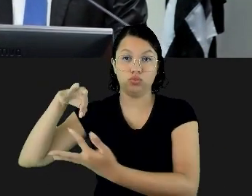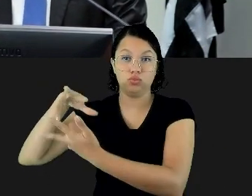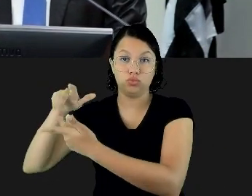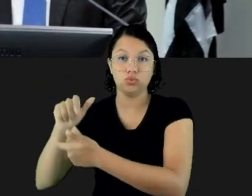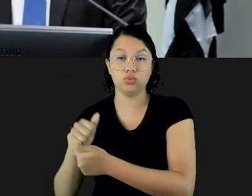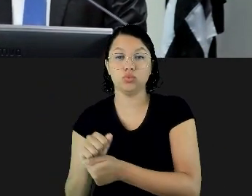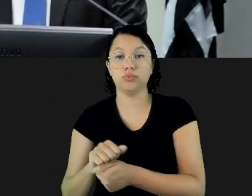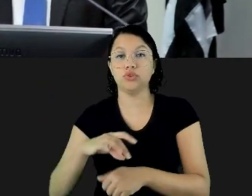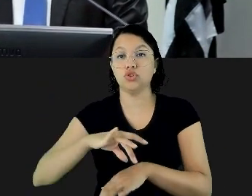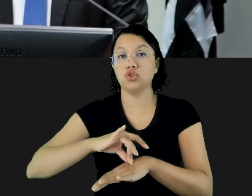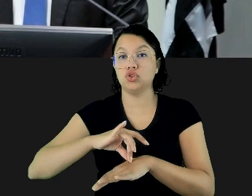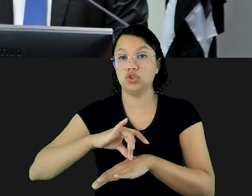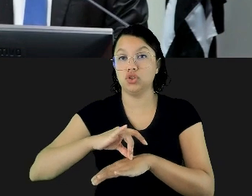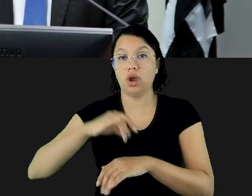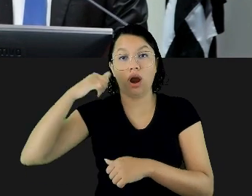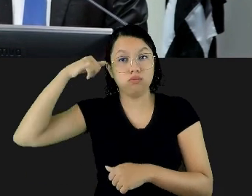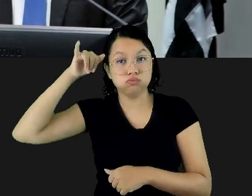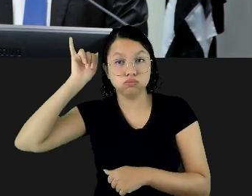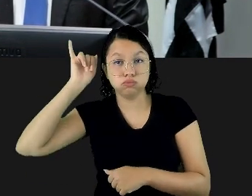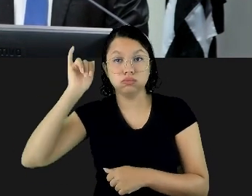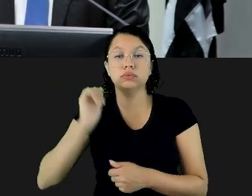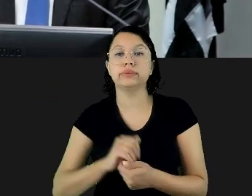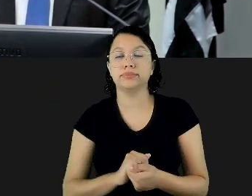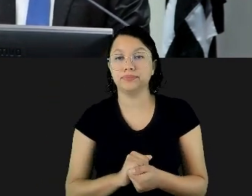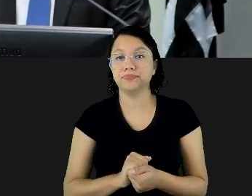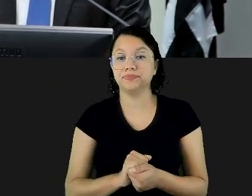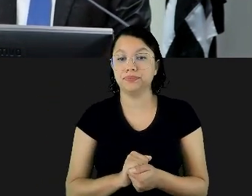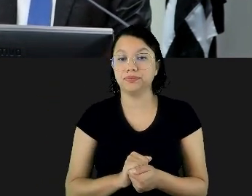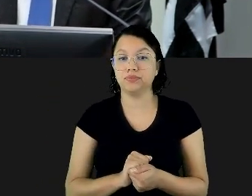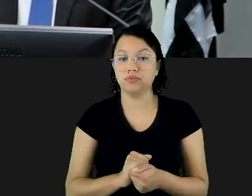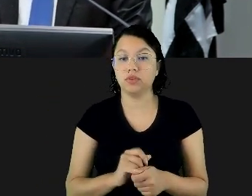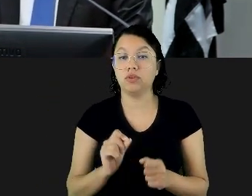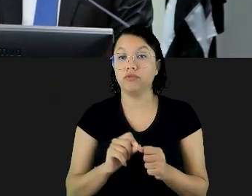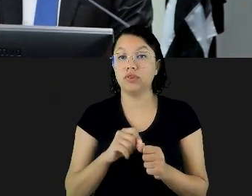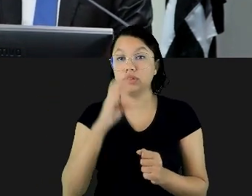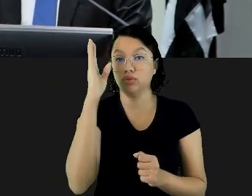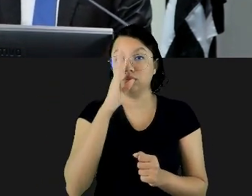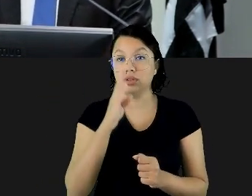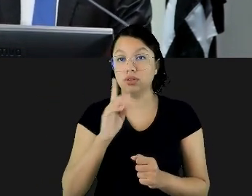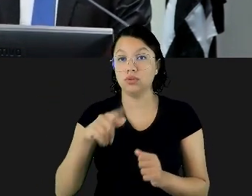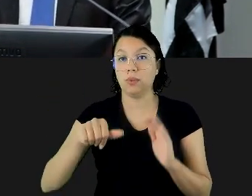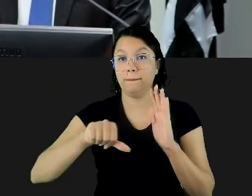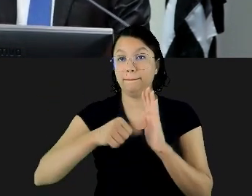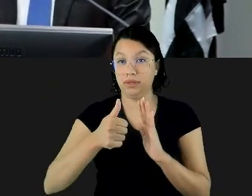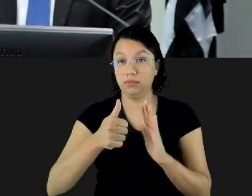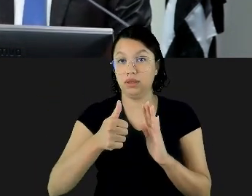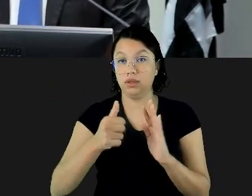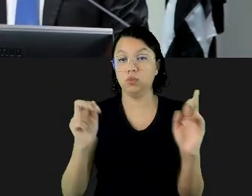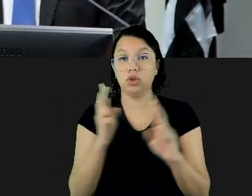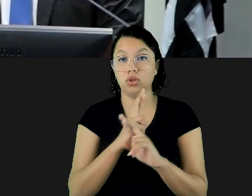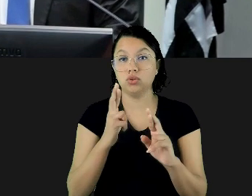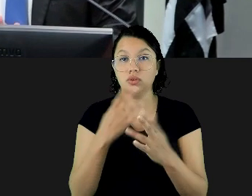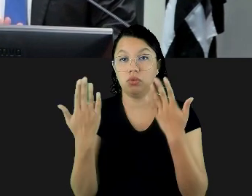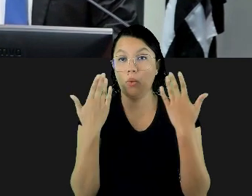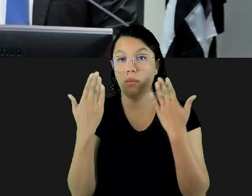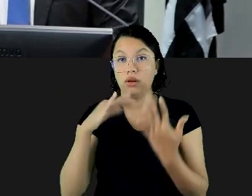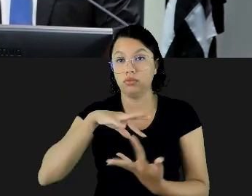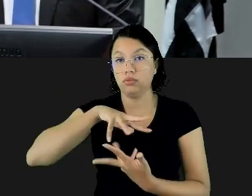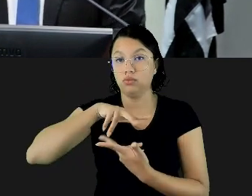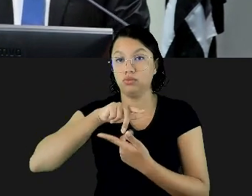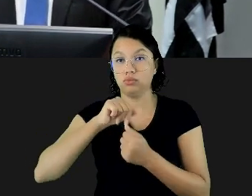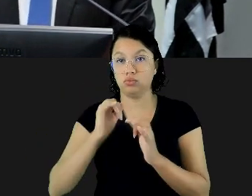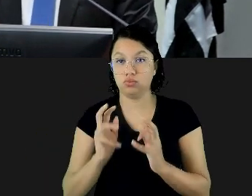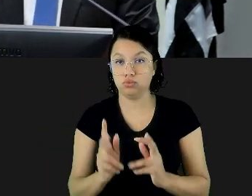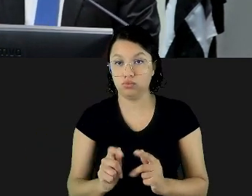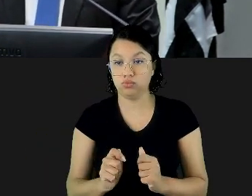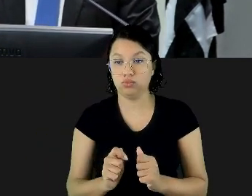bovina, posicionando o Brasil como o primeiro do ranking mundial. Eu sou meio suspeito de falar da carne de